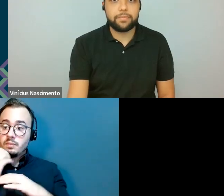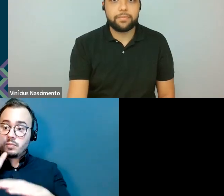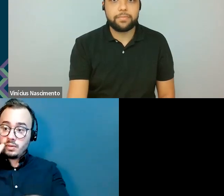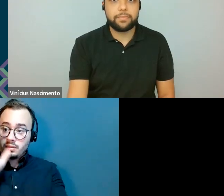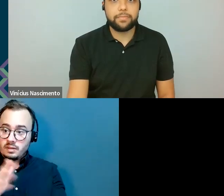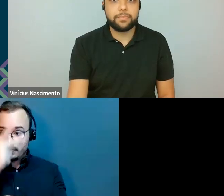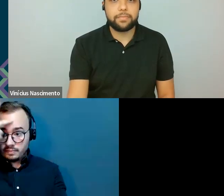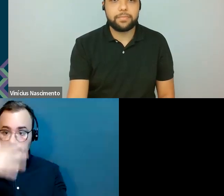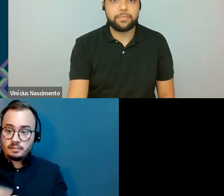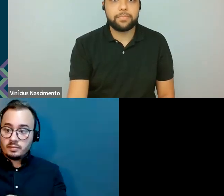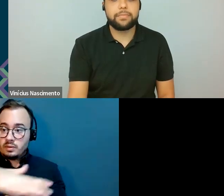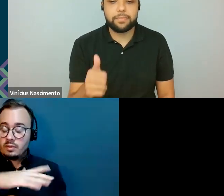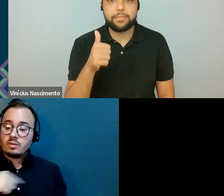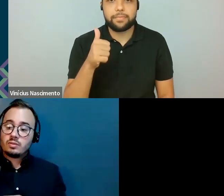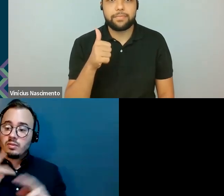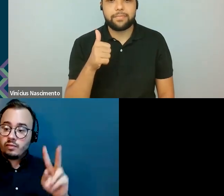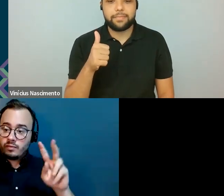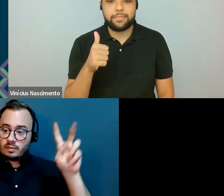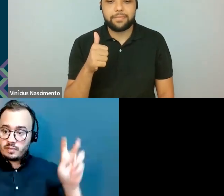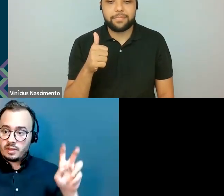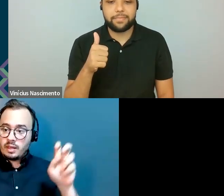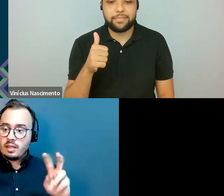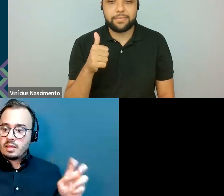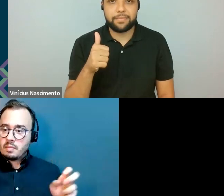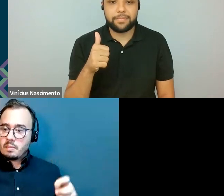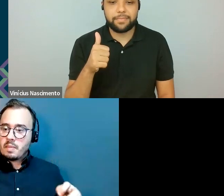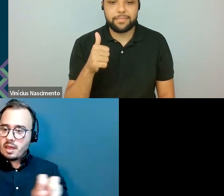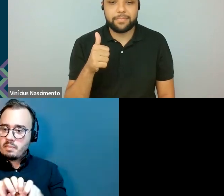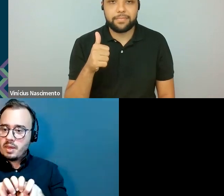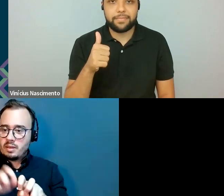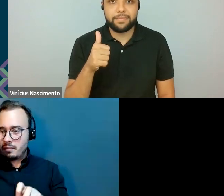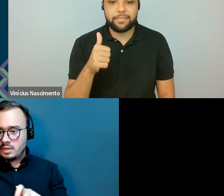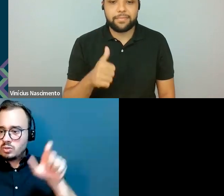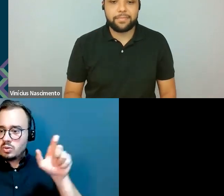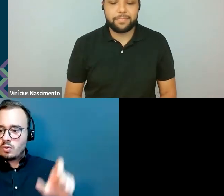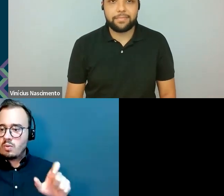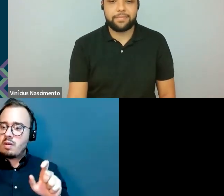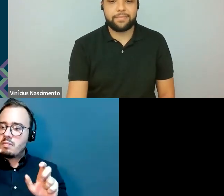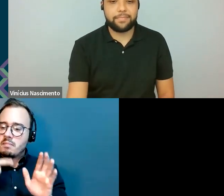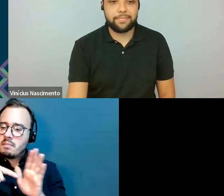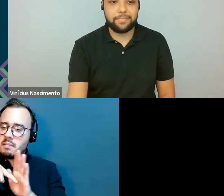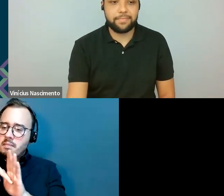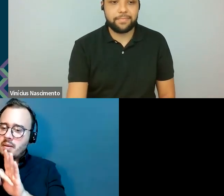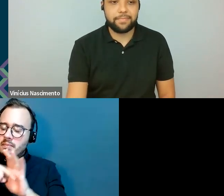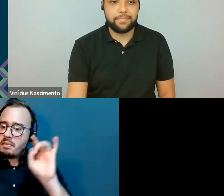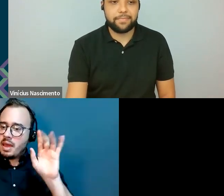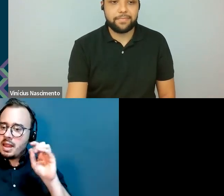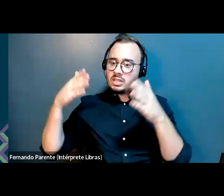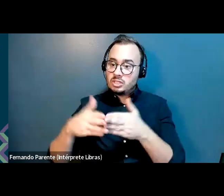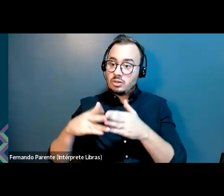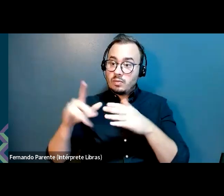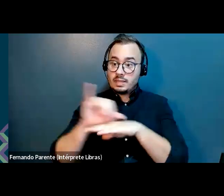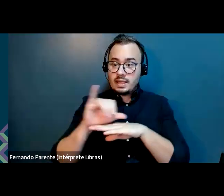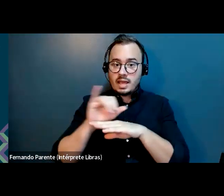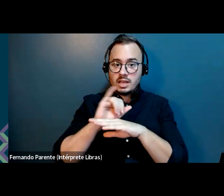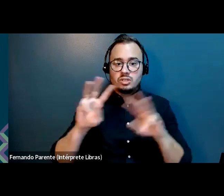sobre pareamento entre especialistas, uma estratégia ganha-ganha. Atualmente é comum pessoas trilharem uma carreira cada